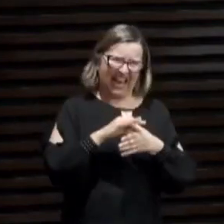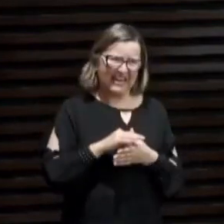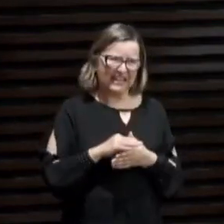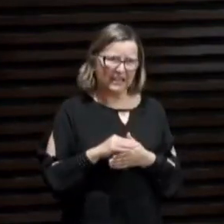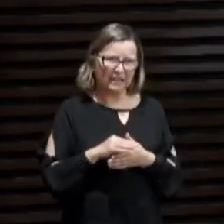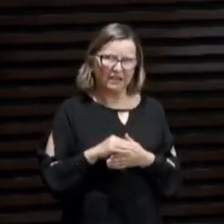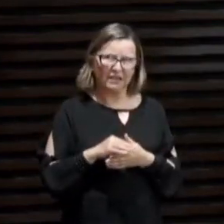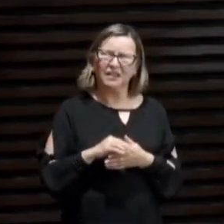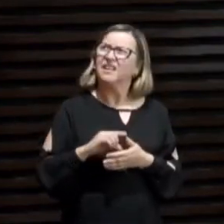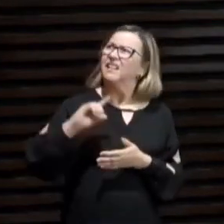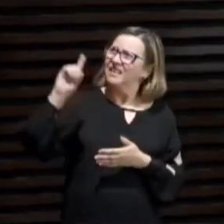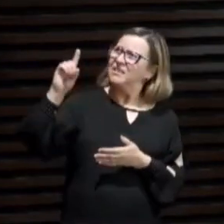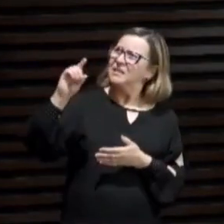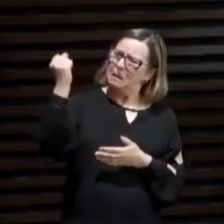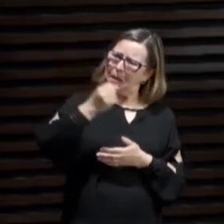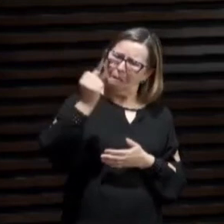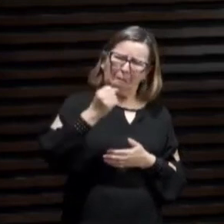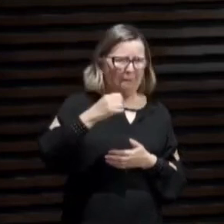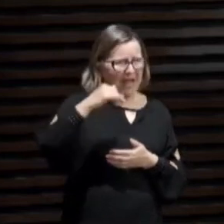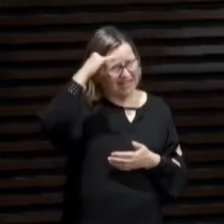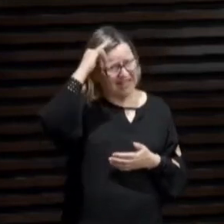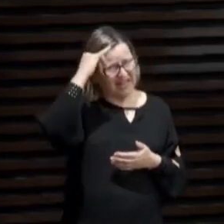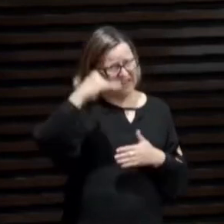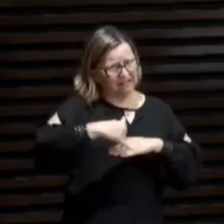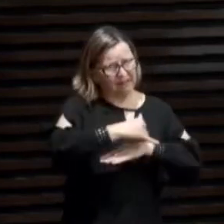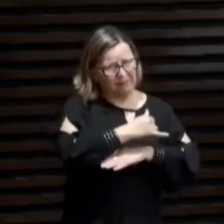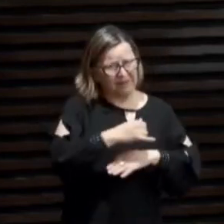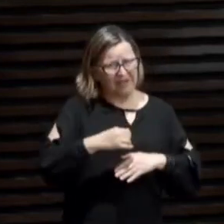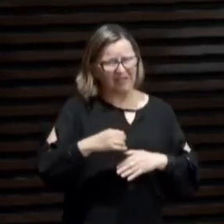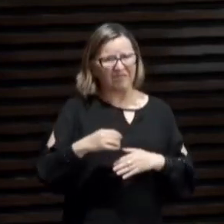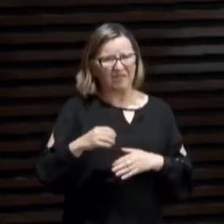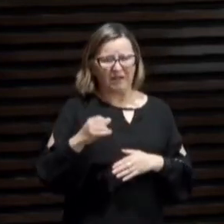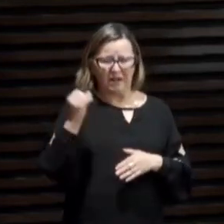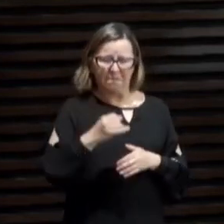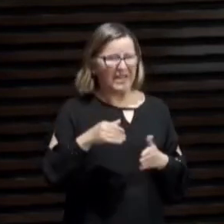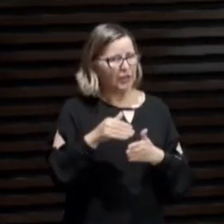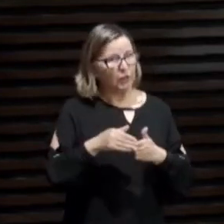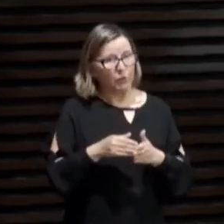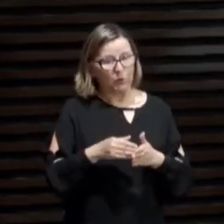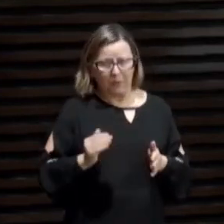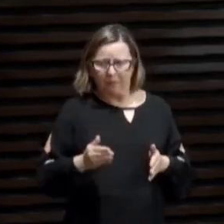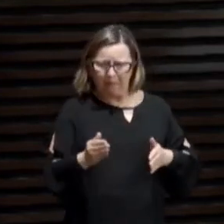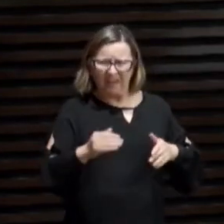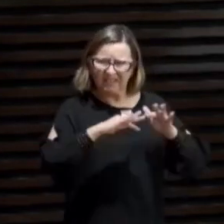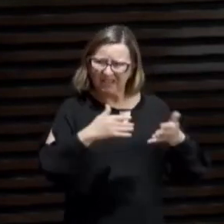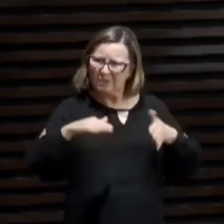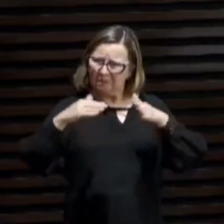matar rebanhos inteiros, o Senhor vai catar todos os peixes do mar e vai... Ô homem incrédulo, igualzinho esse